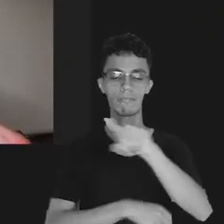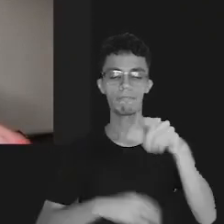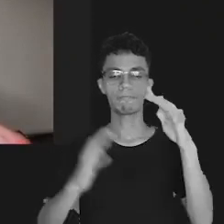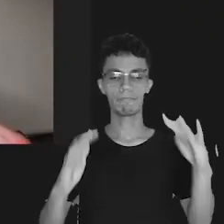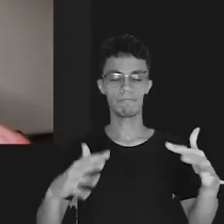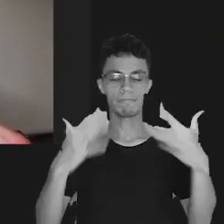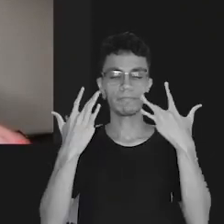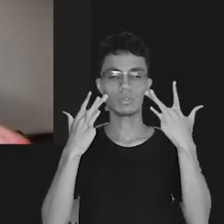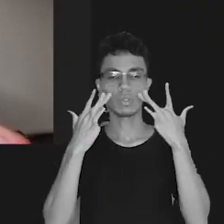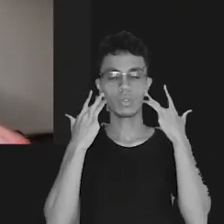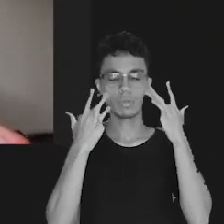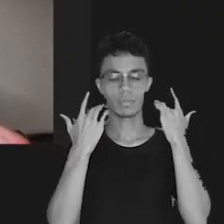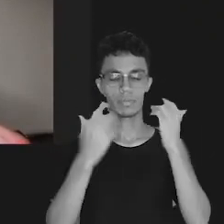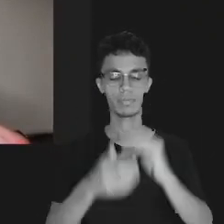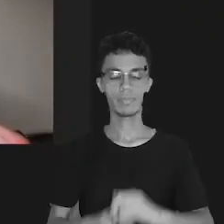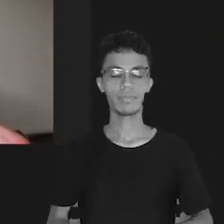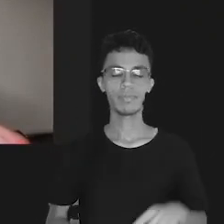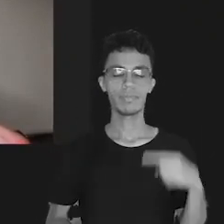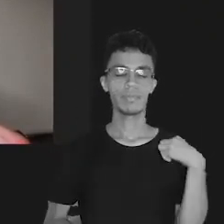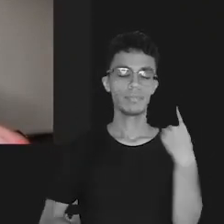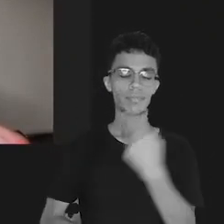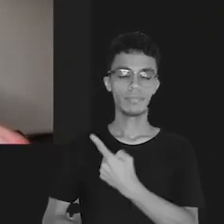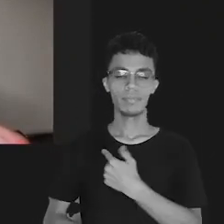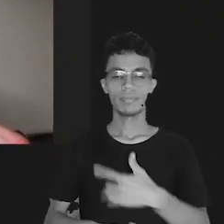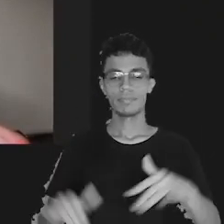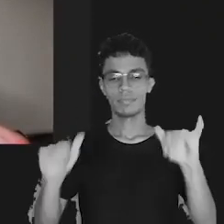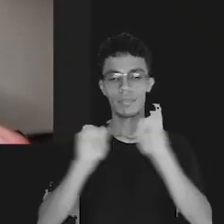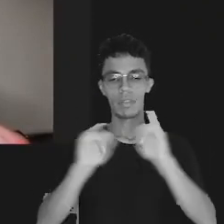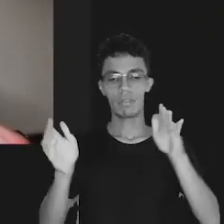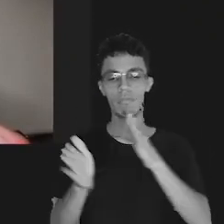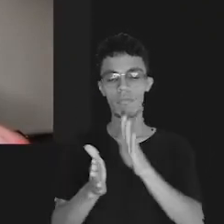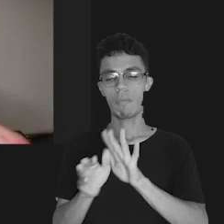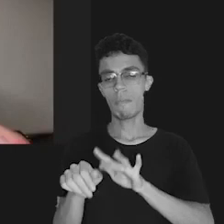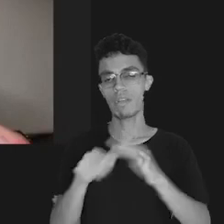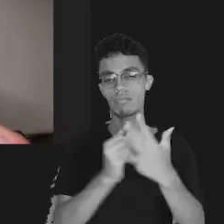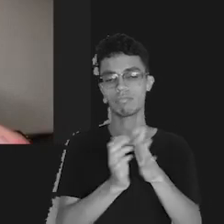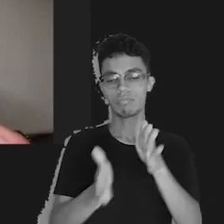prestigiem teatro. A gente está passando por esse período,